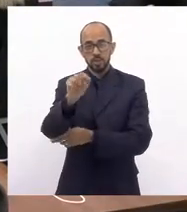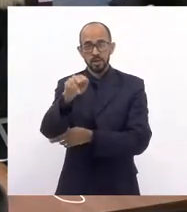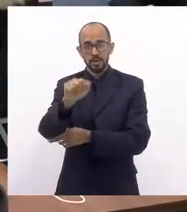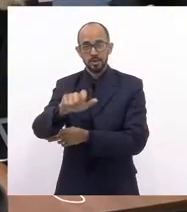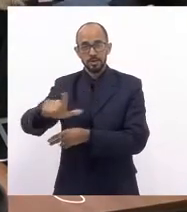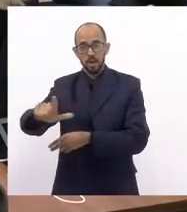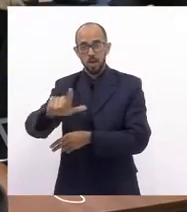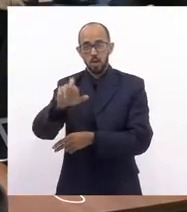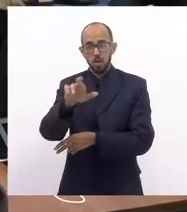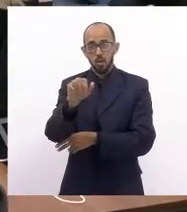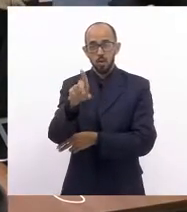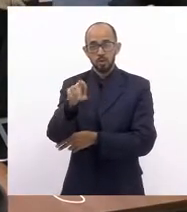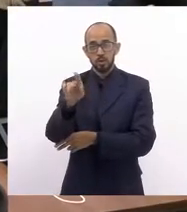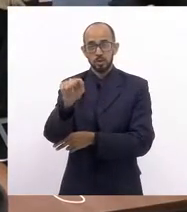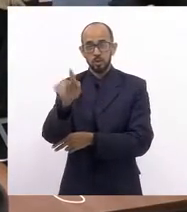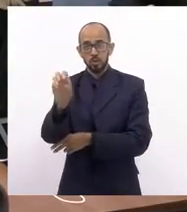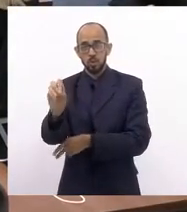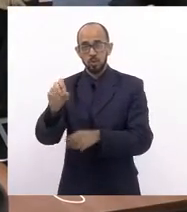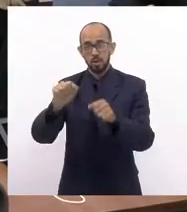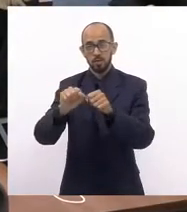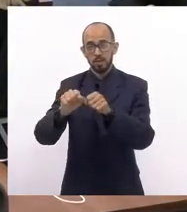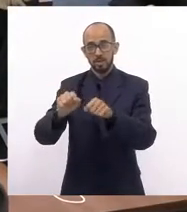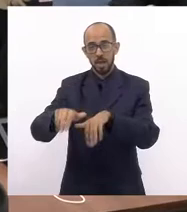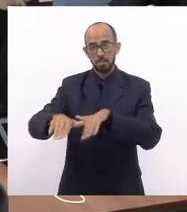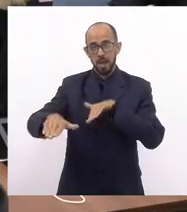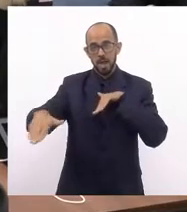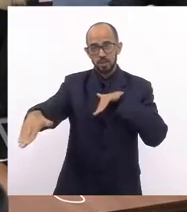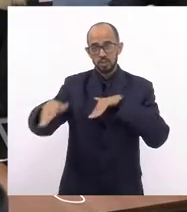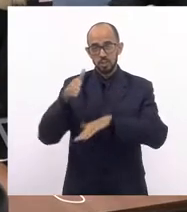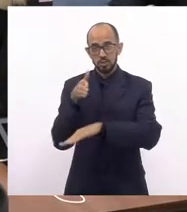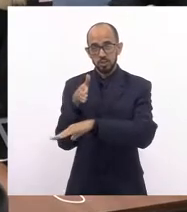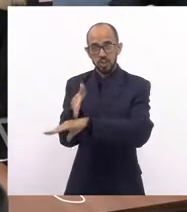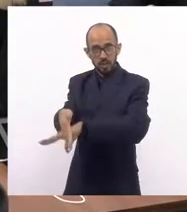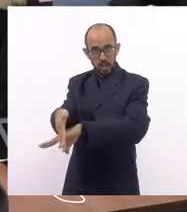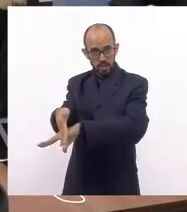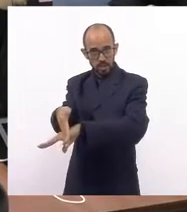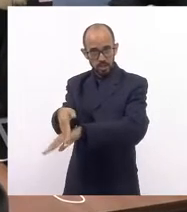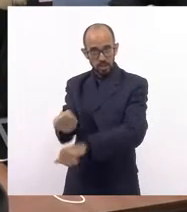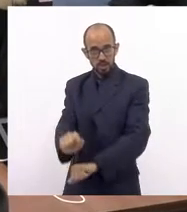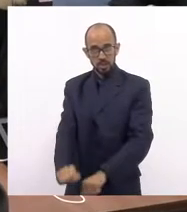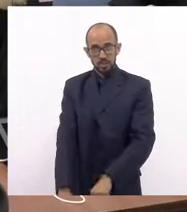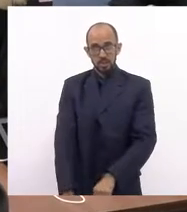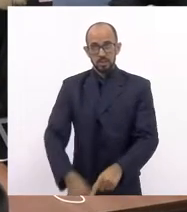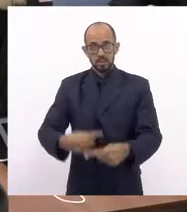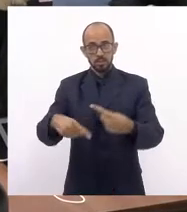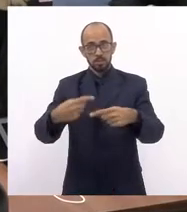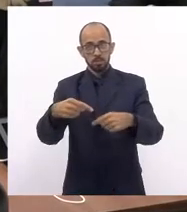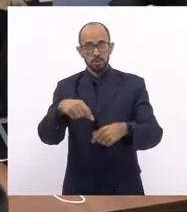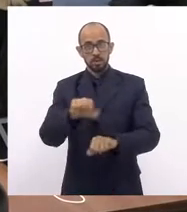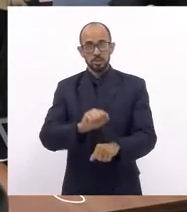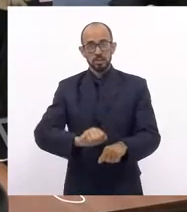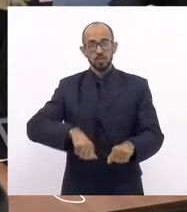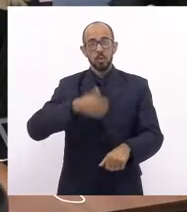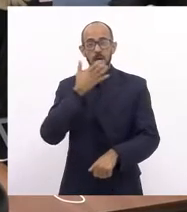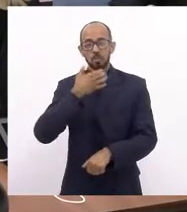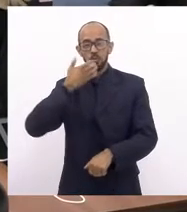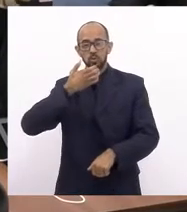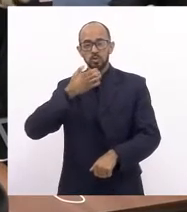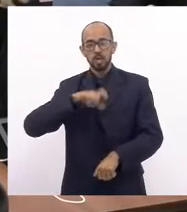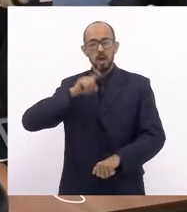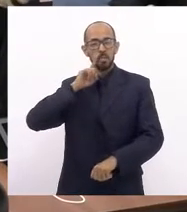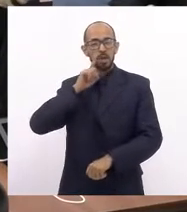para apresentar a marcha de entrada, seguida de Amazing Grace. Agradeço desde já